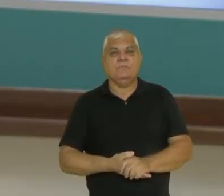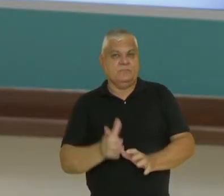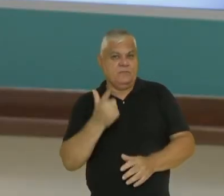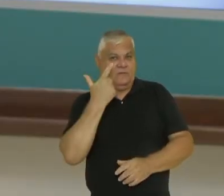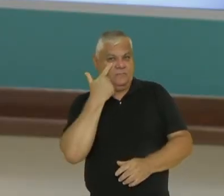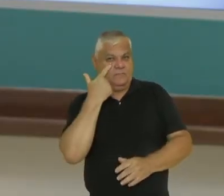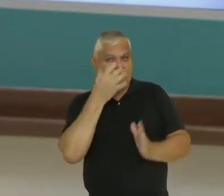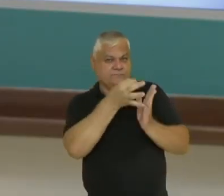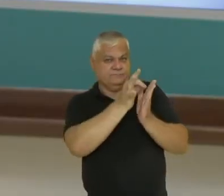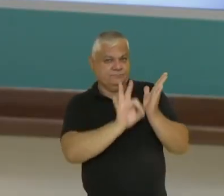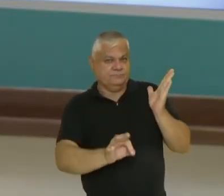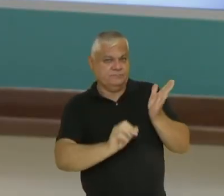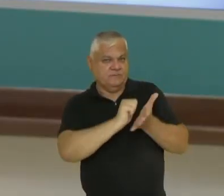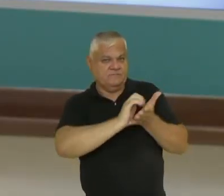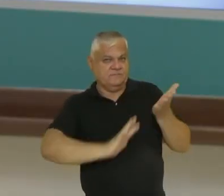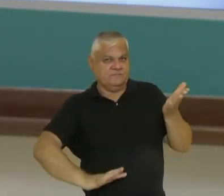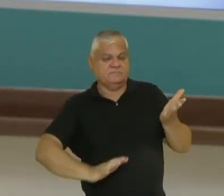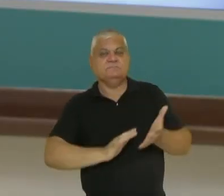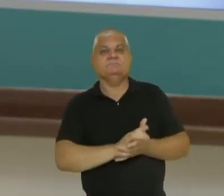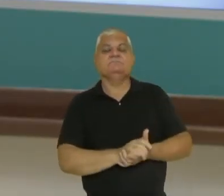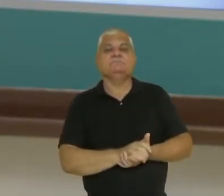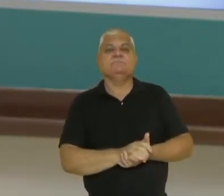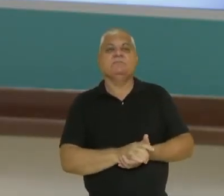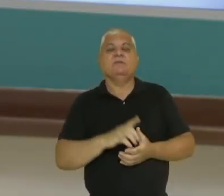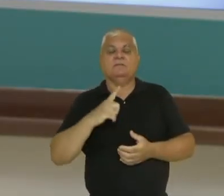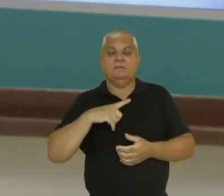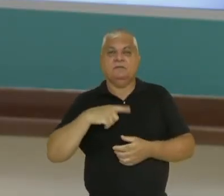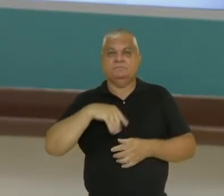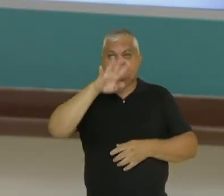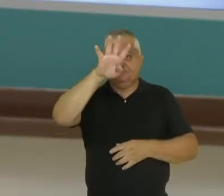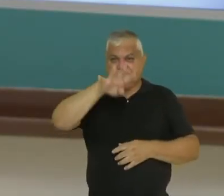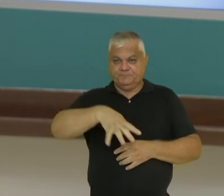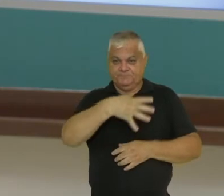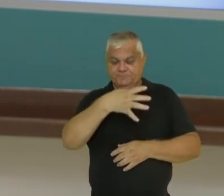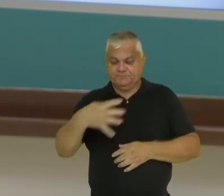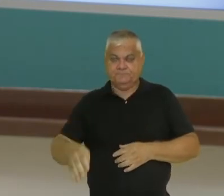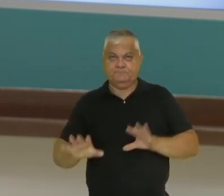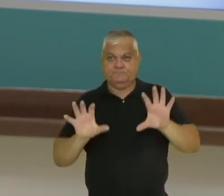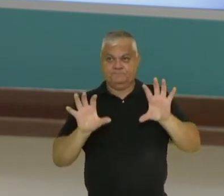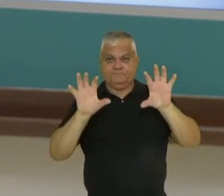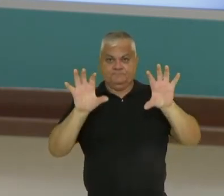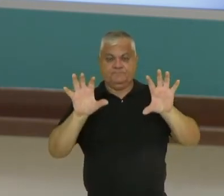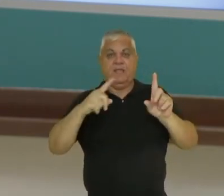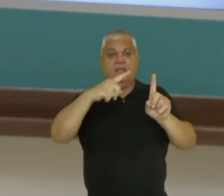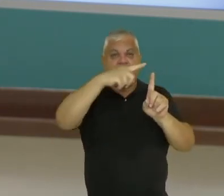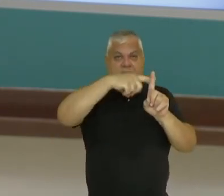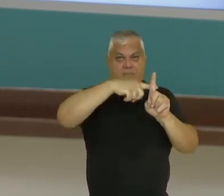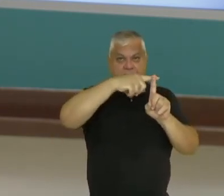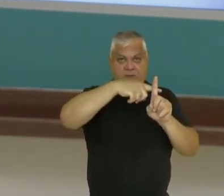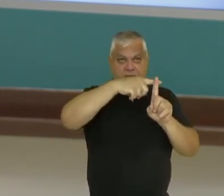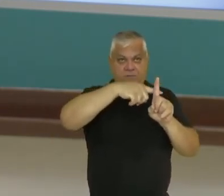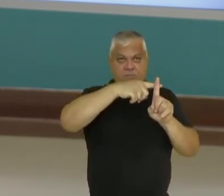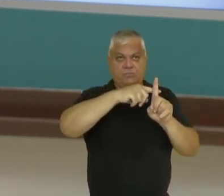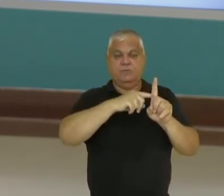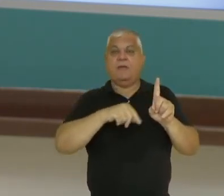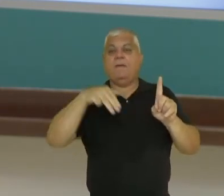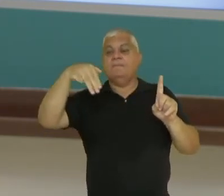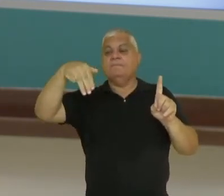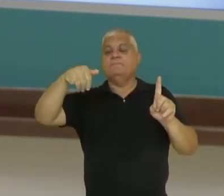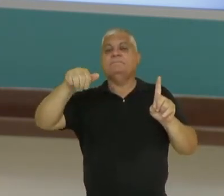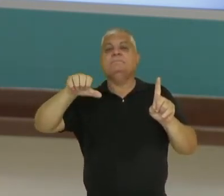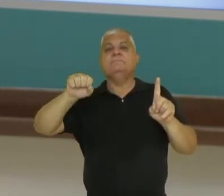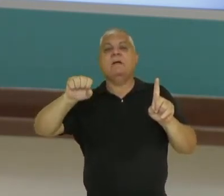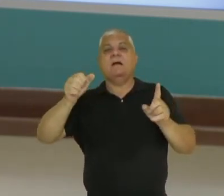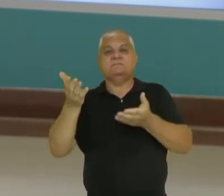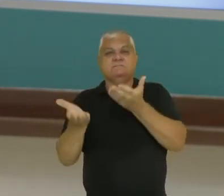Vamos para a correção da atividade? Então, olha só, ele tem uma tabela que trazem os valores de temperatura e os valores de massa e